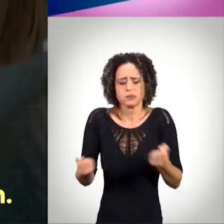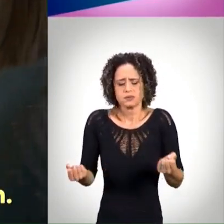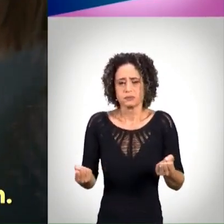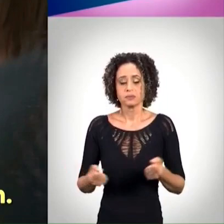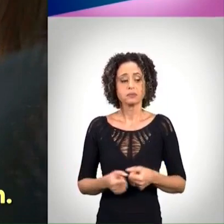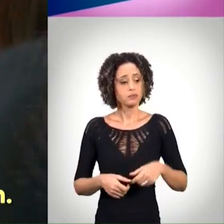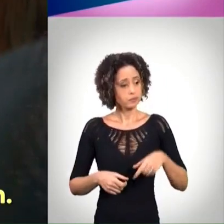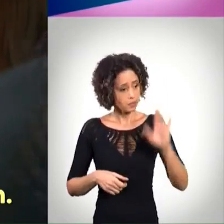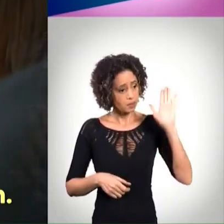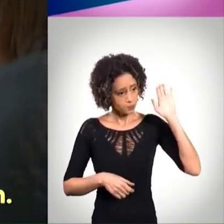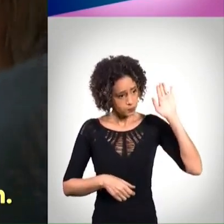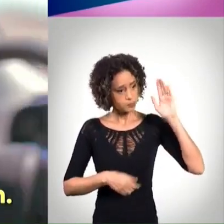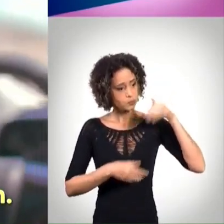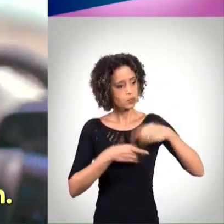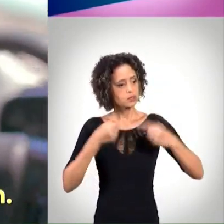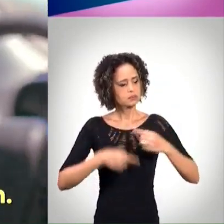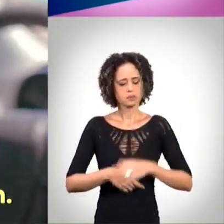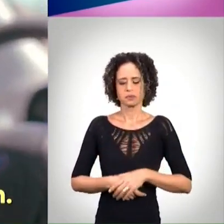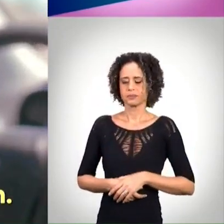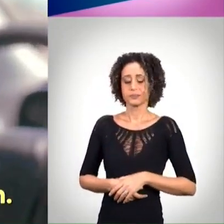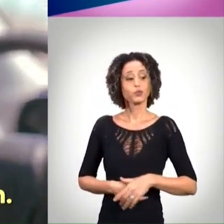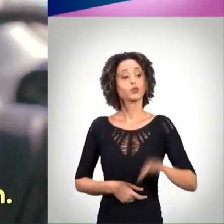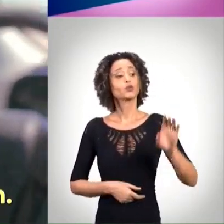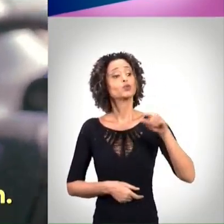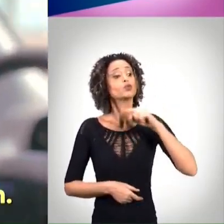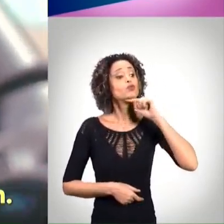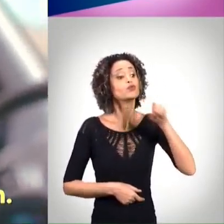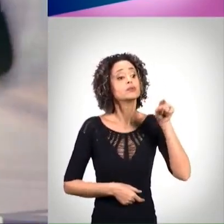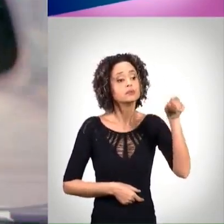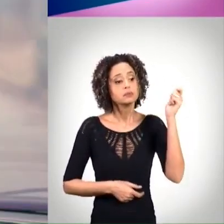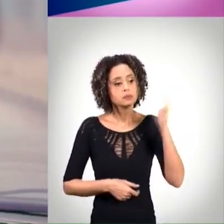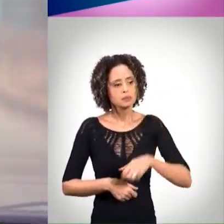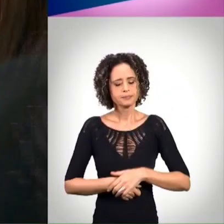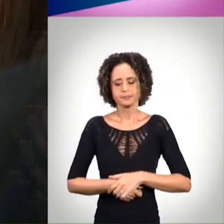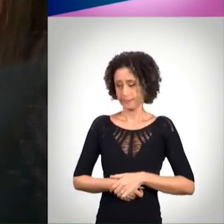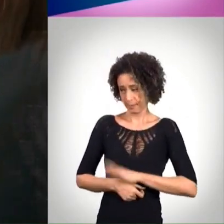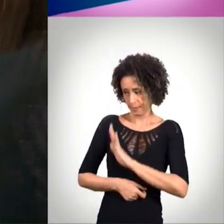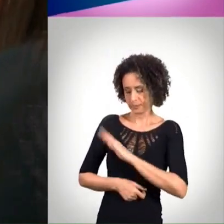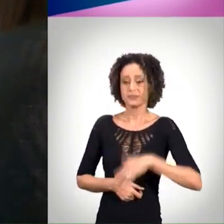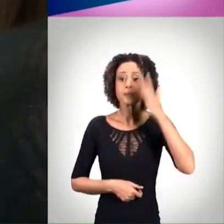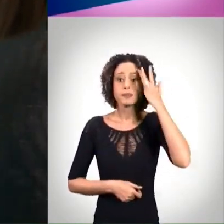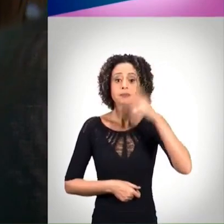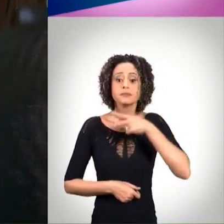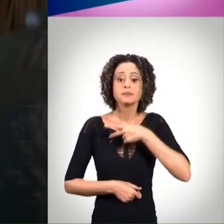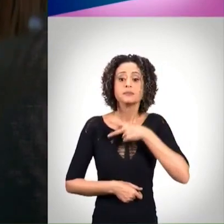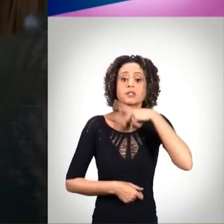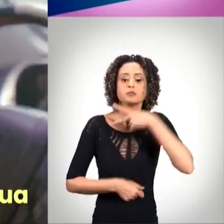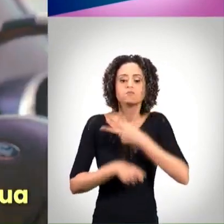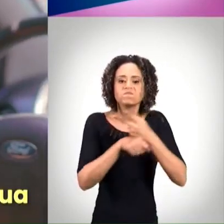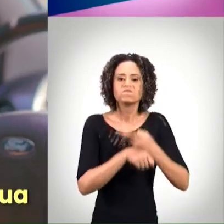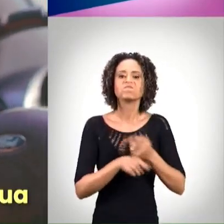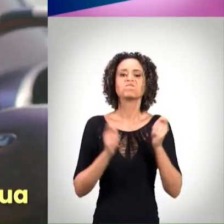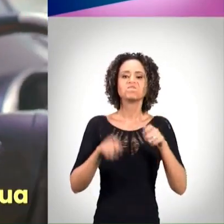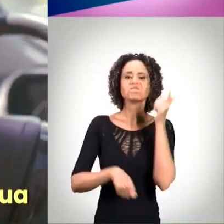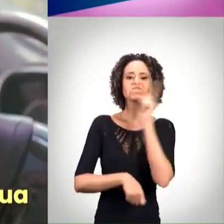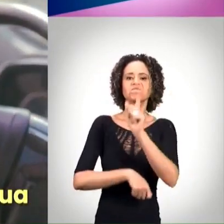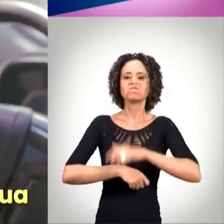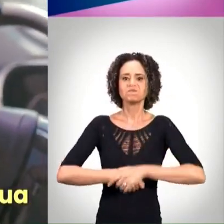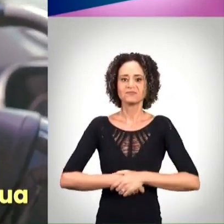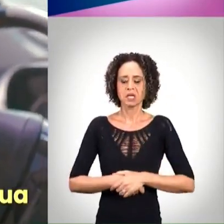ter. Entre na política. Ele: eu duvido que você tenha coragem. No outro dia, eu estava atrás do partido. Eu